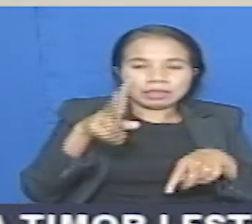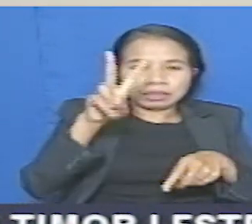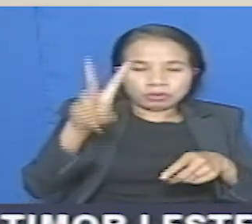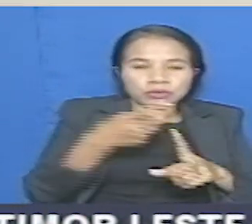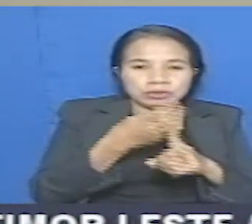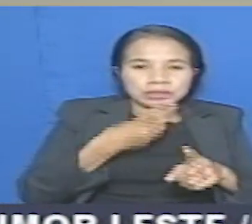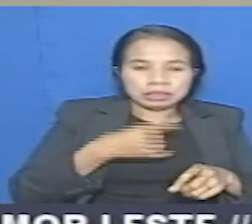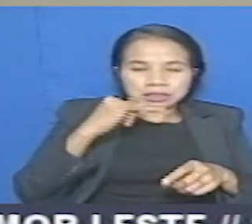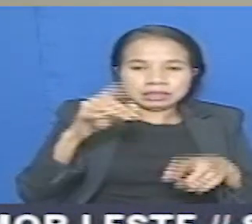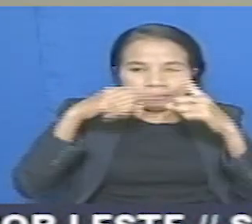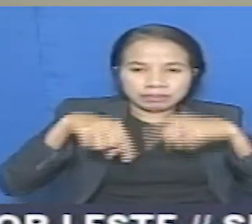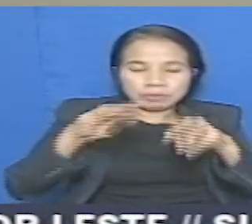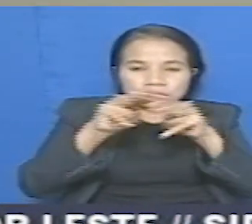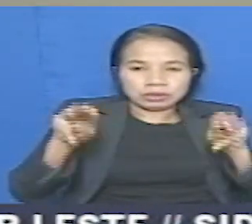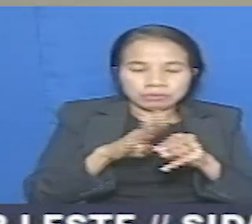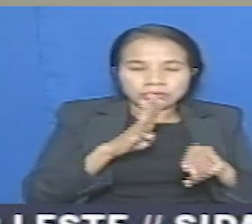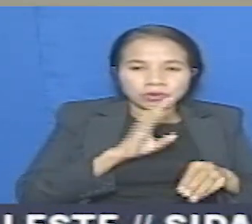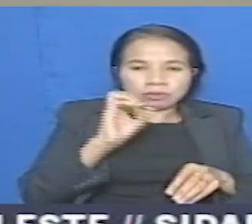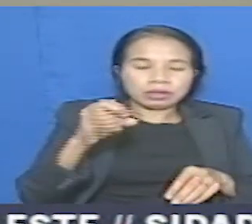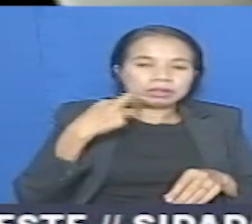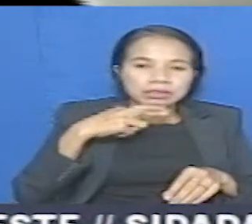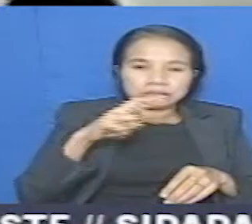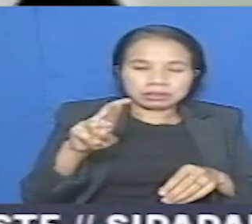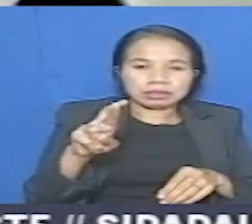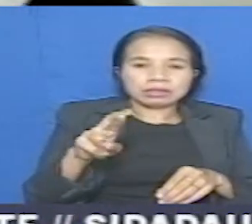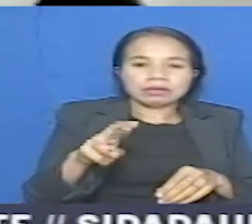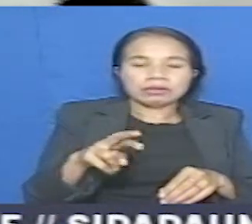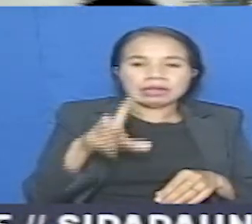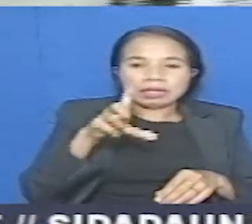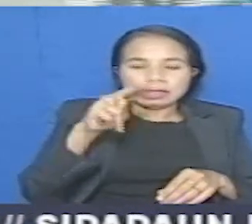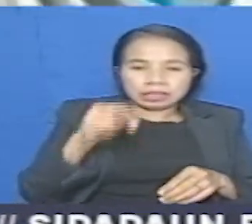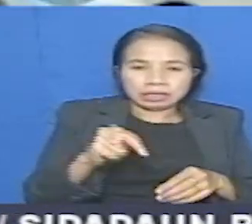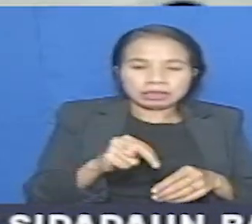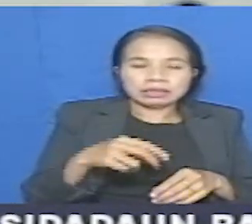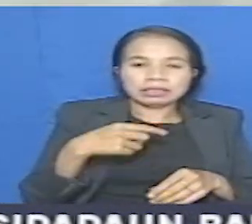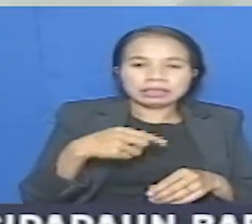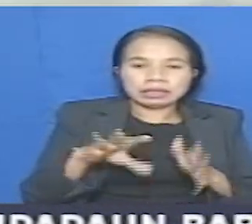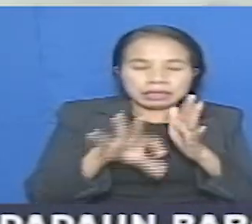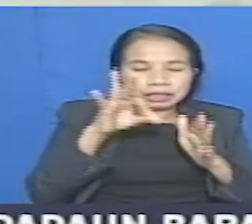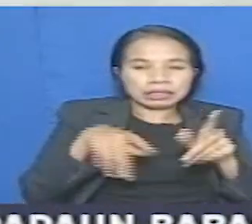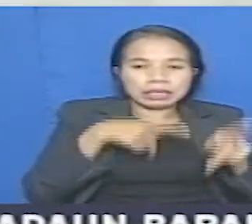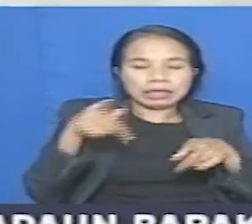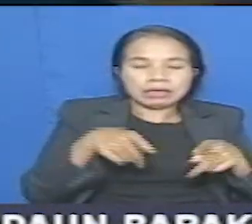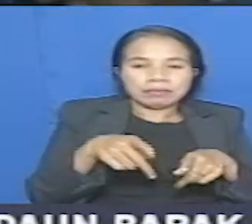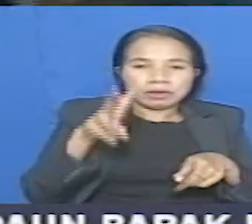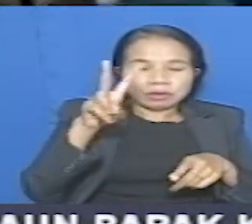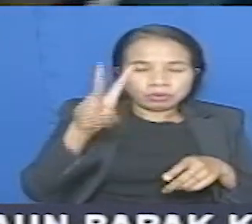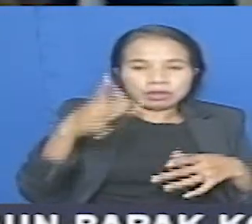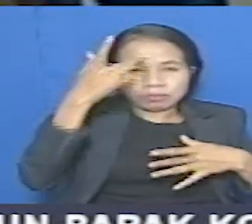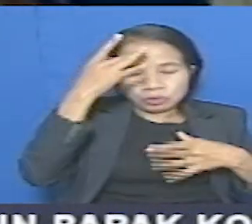Rússia de Lima e município Bobonaru. Os resultados de examinação laboratório confirmado catac. Cidadão na Ingrua ne